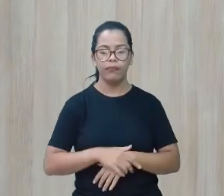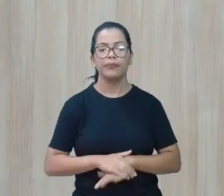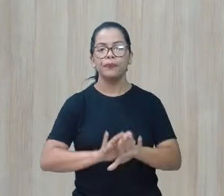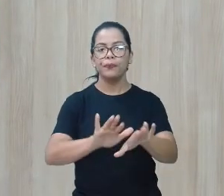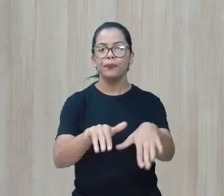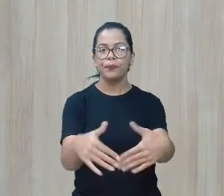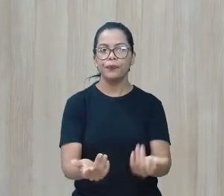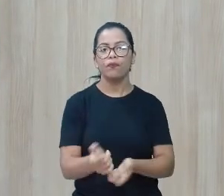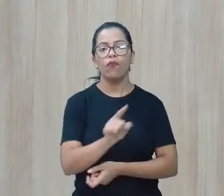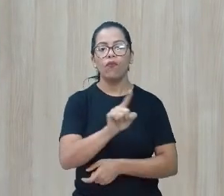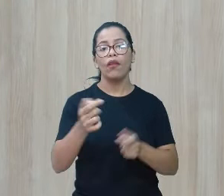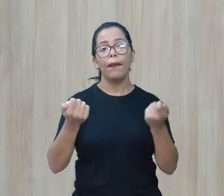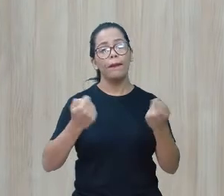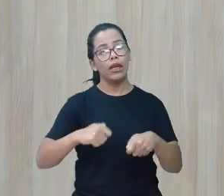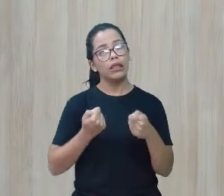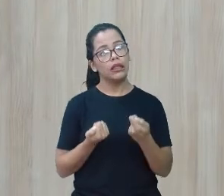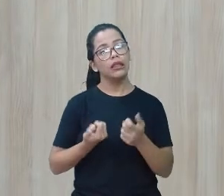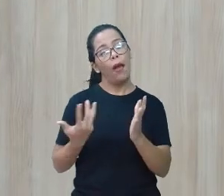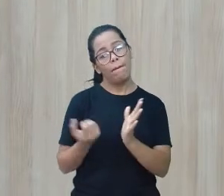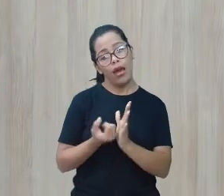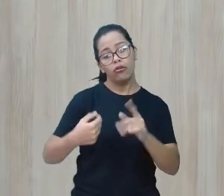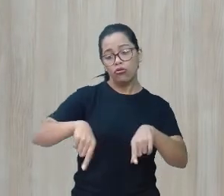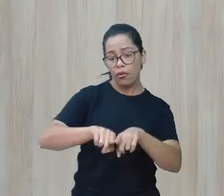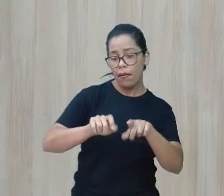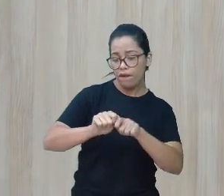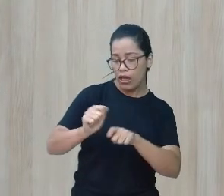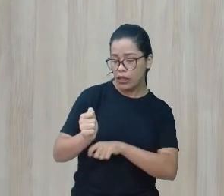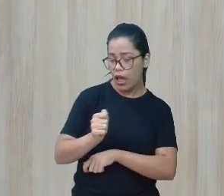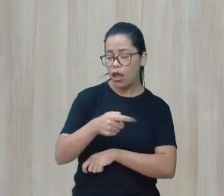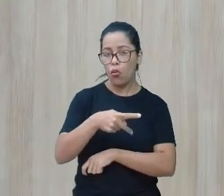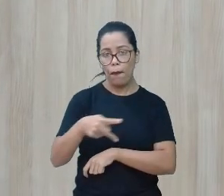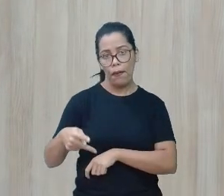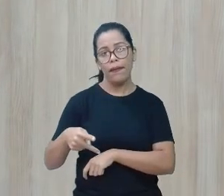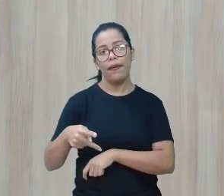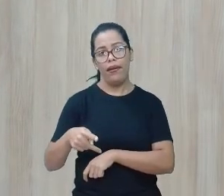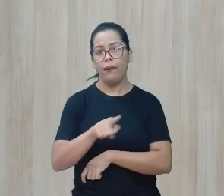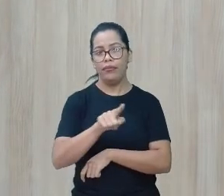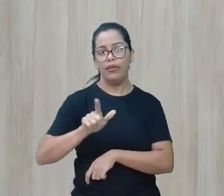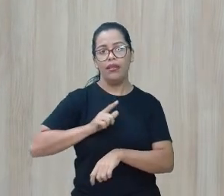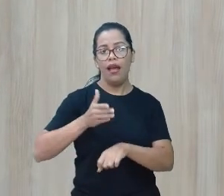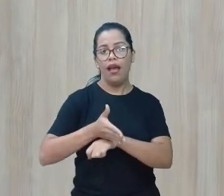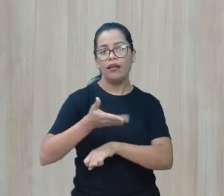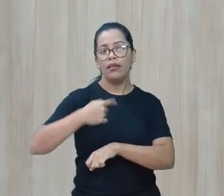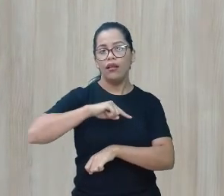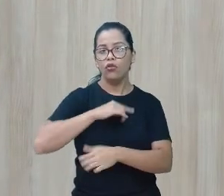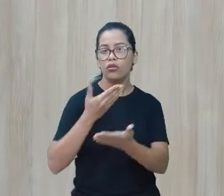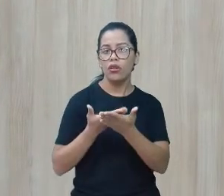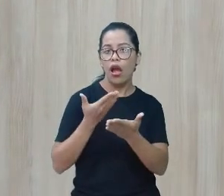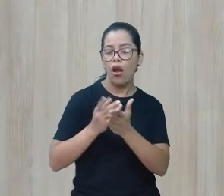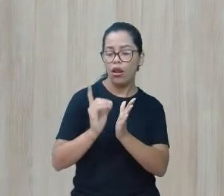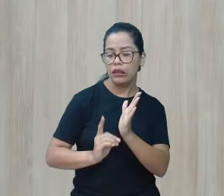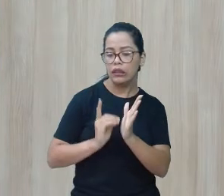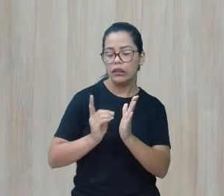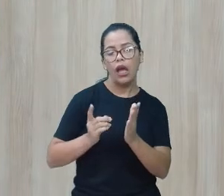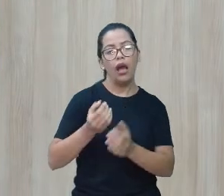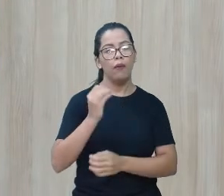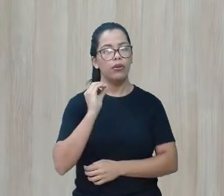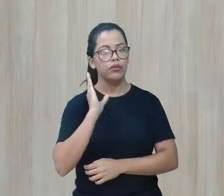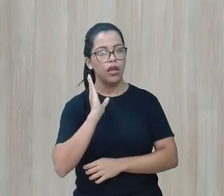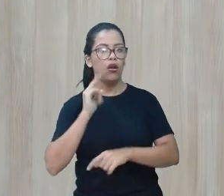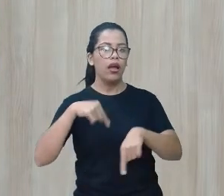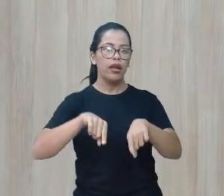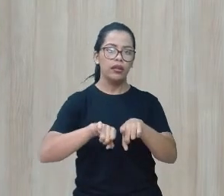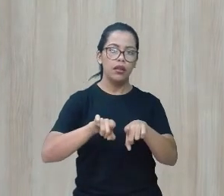E aí você precisa baixar e fazer o download do aplicativo para você ter acesso à nossa aula digital pelo celular